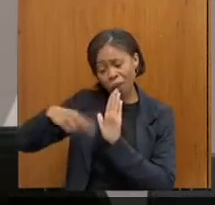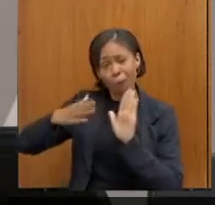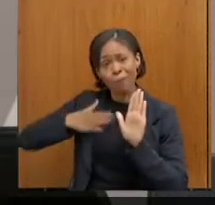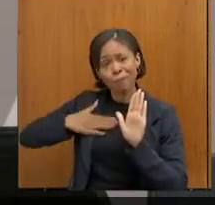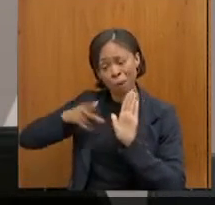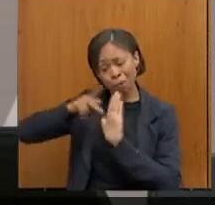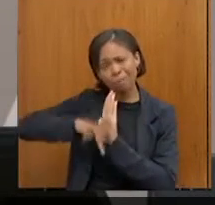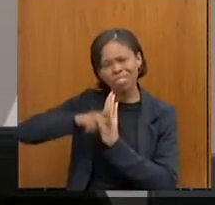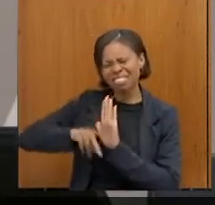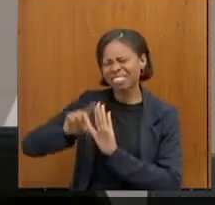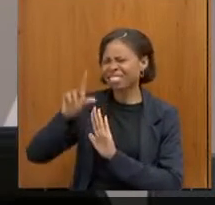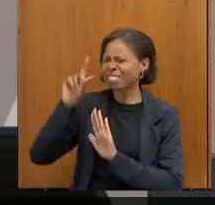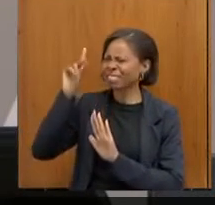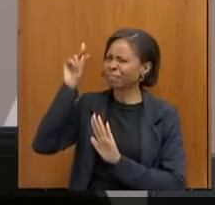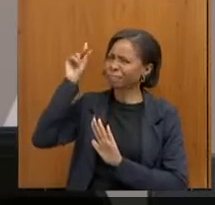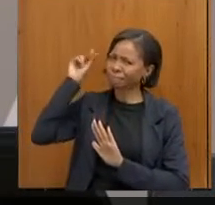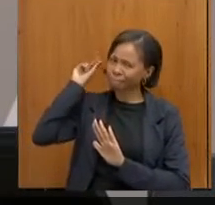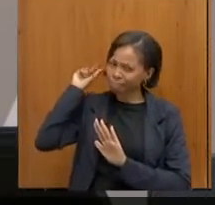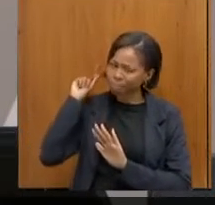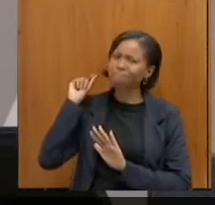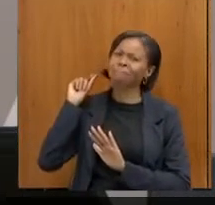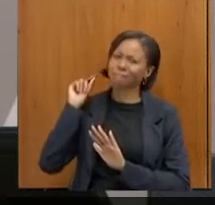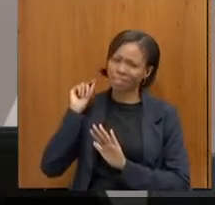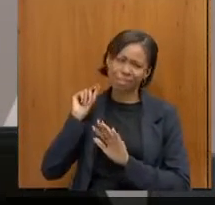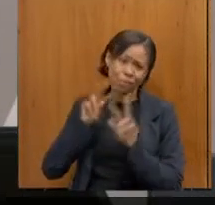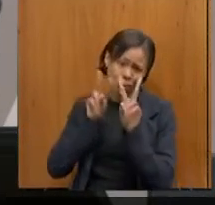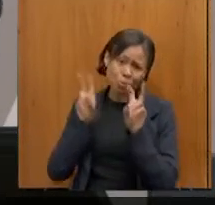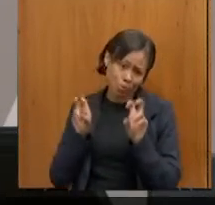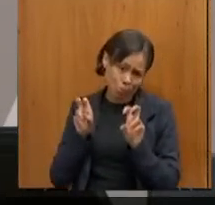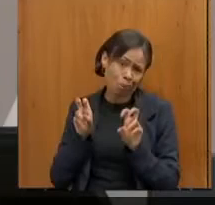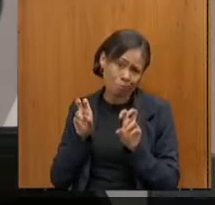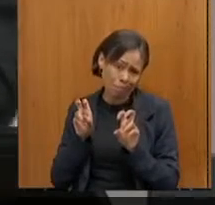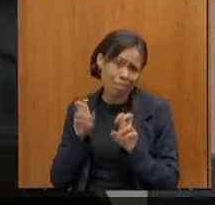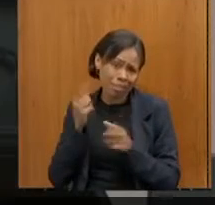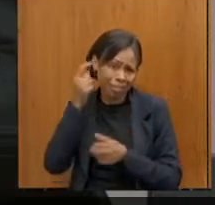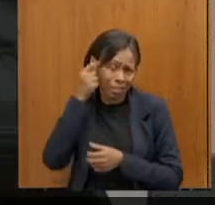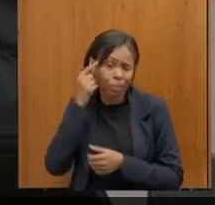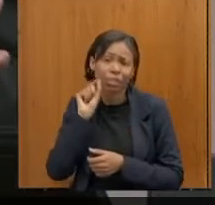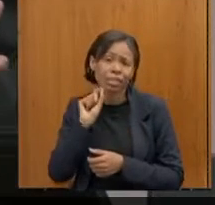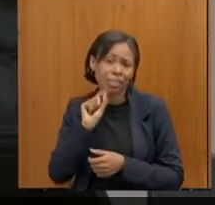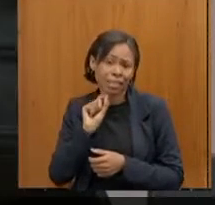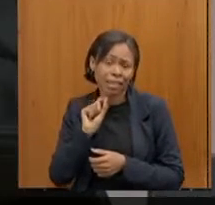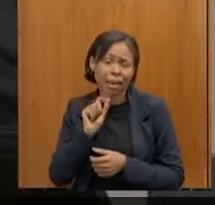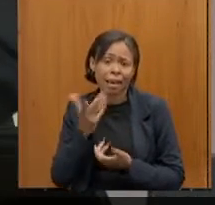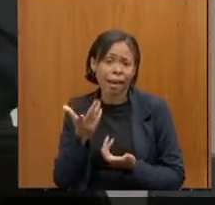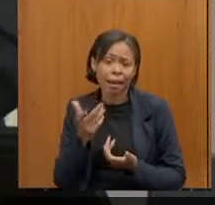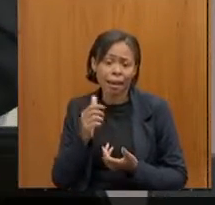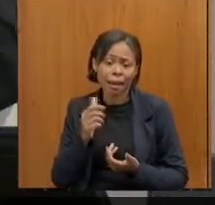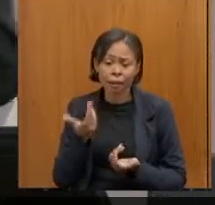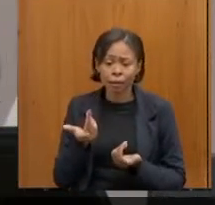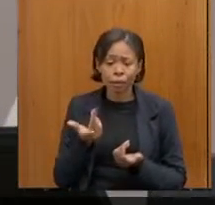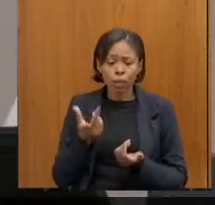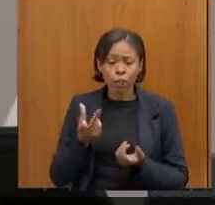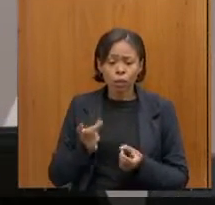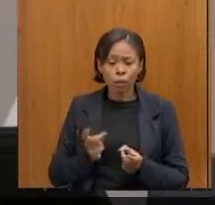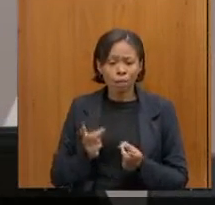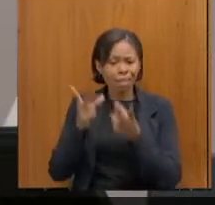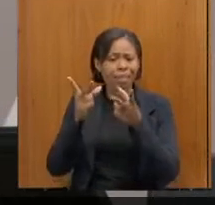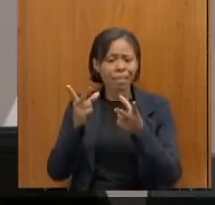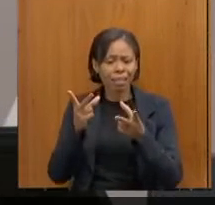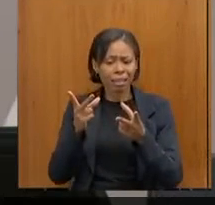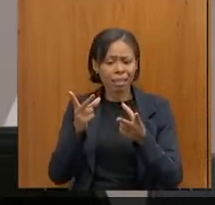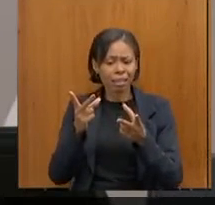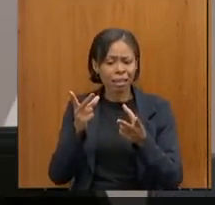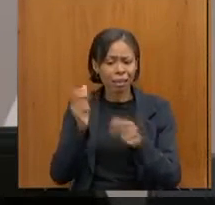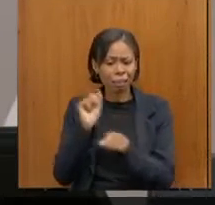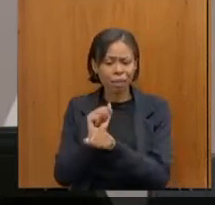antecedeu e muito tempo essa ideia e não é desestatizar eu queria que as pessoas entender se eu